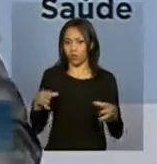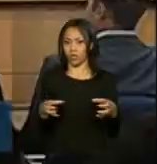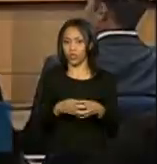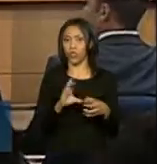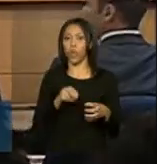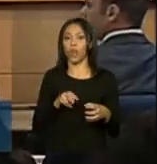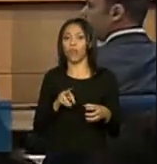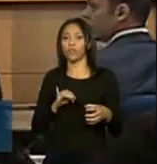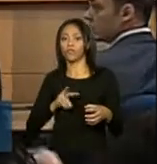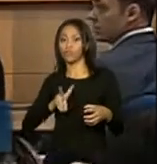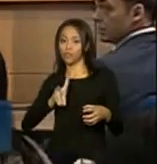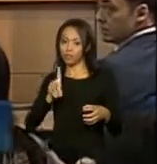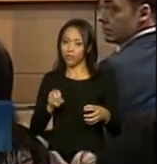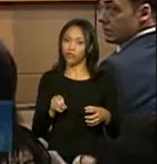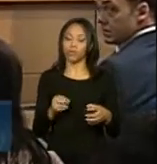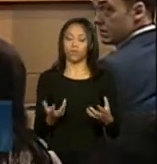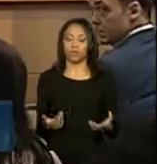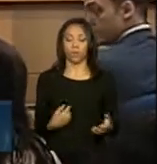mais uma questão.